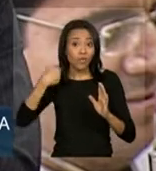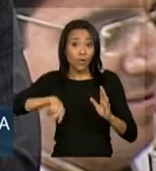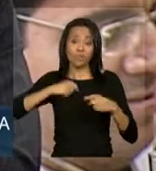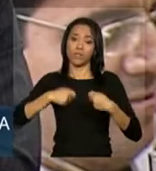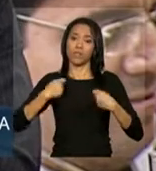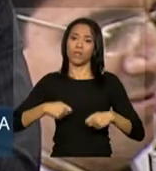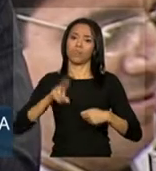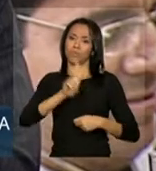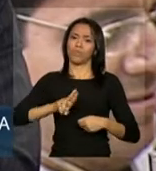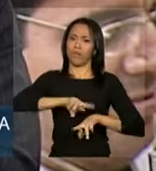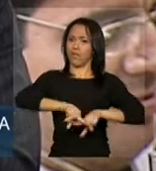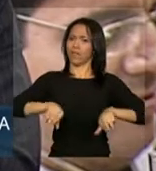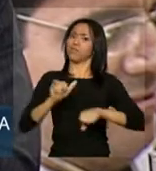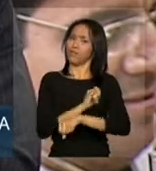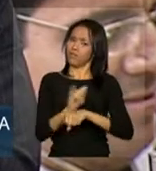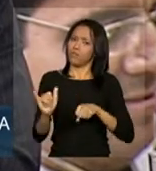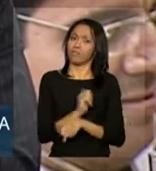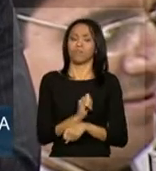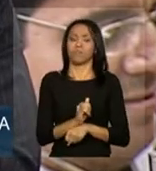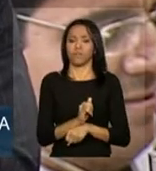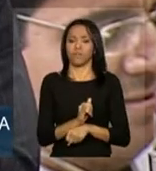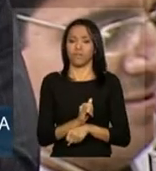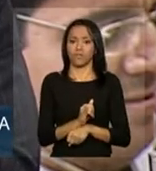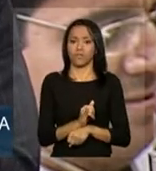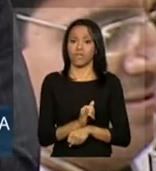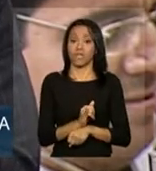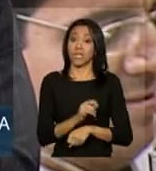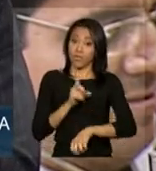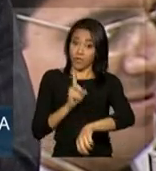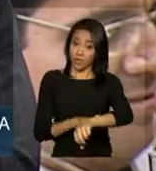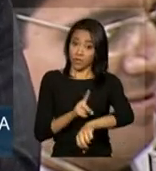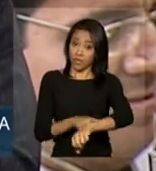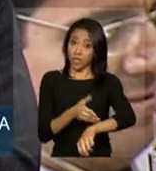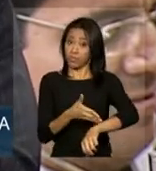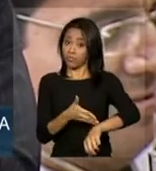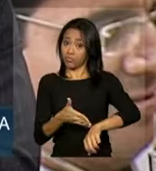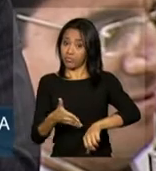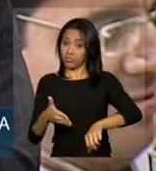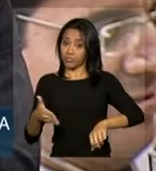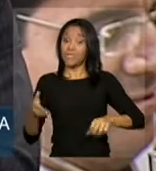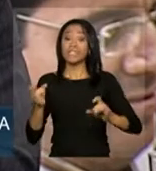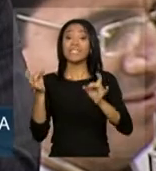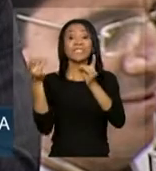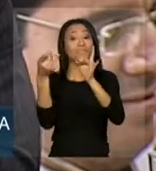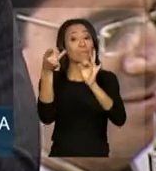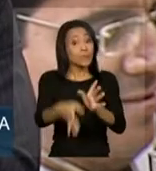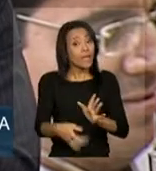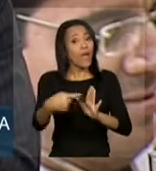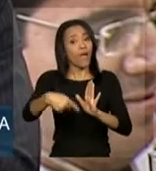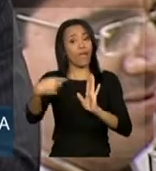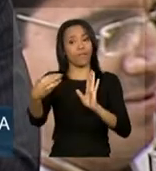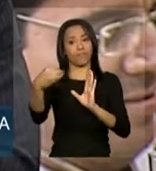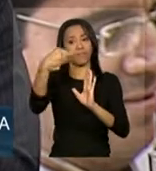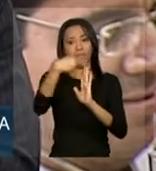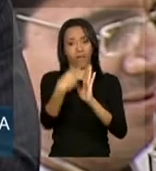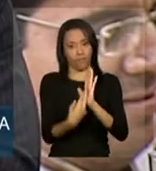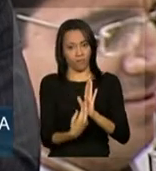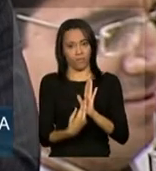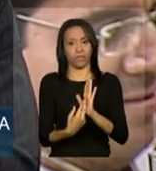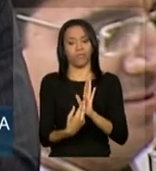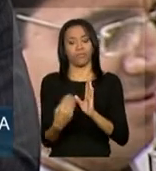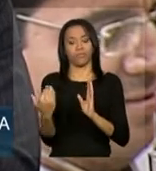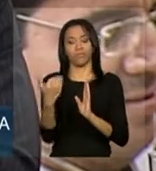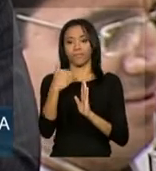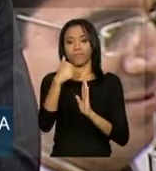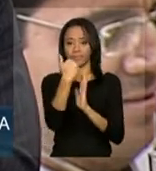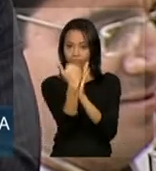né mostra como foi não ele fica um período totalmente excluído Esse é um dos critérios de exclusão do programa